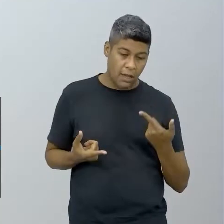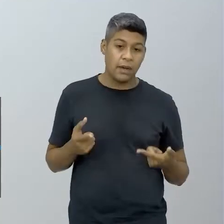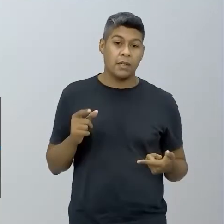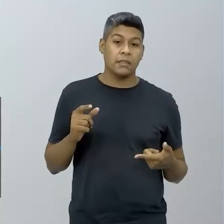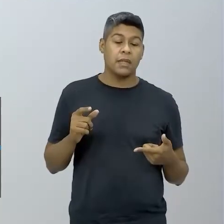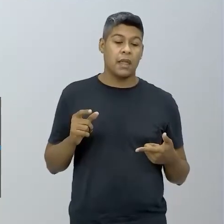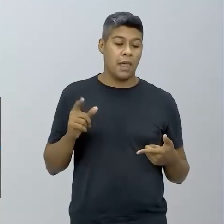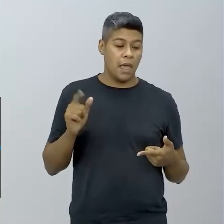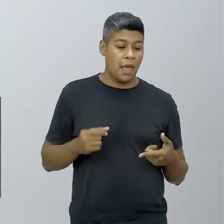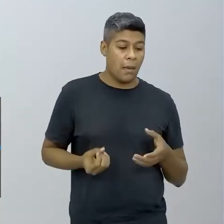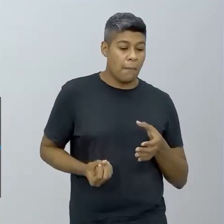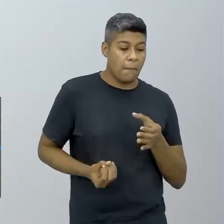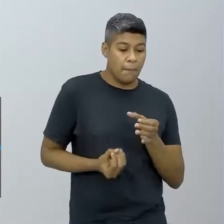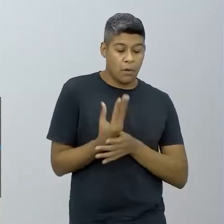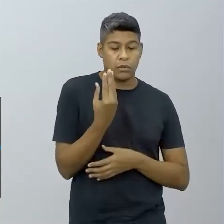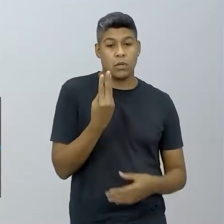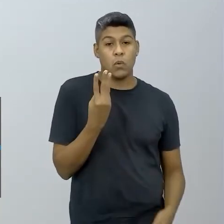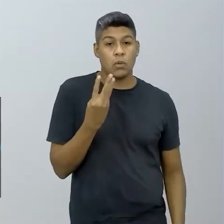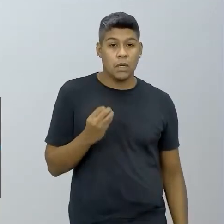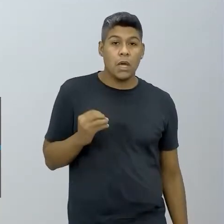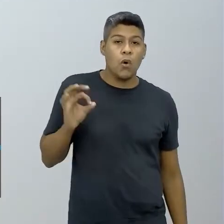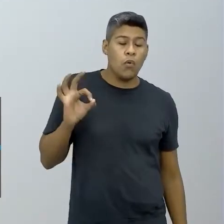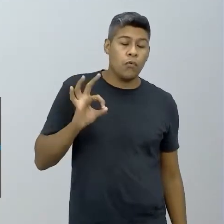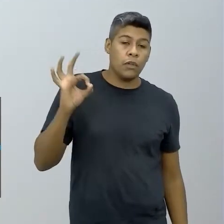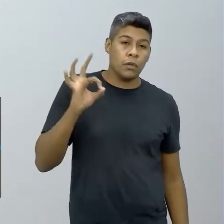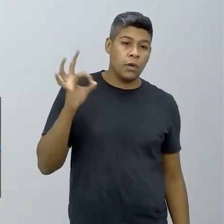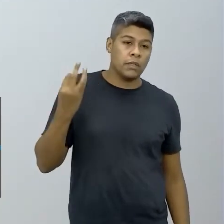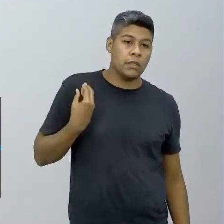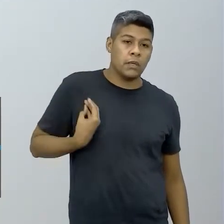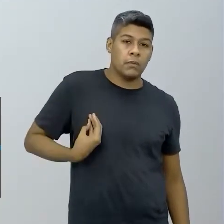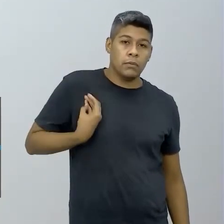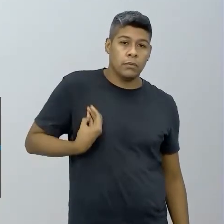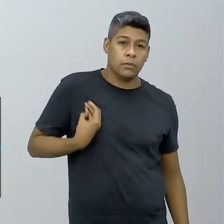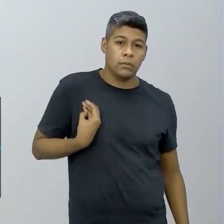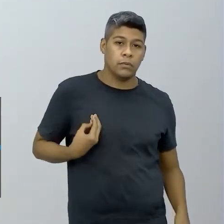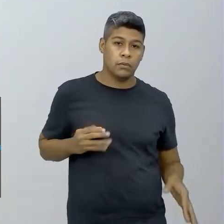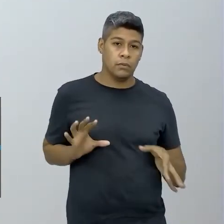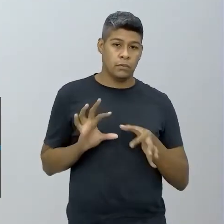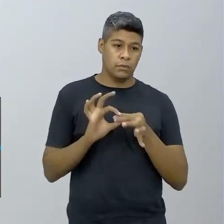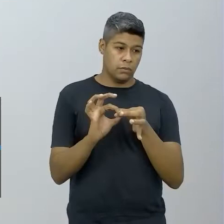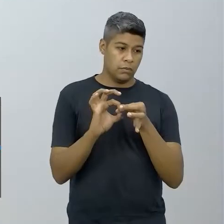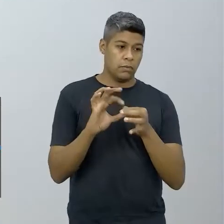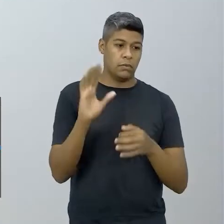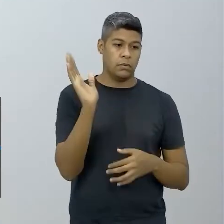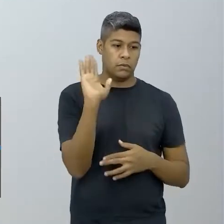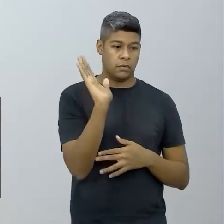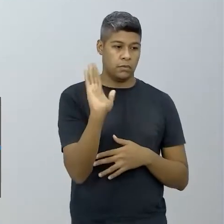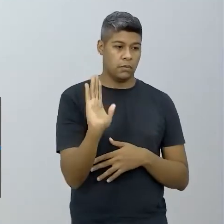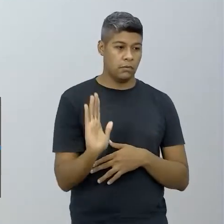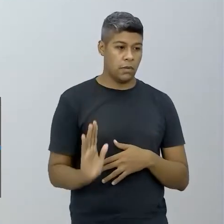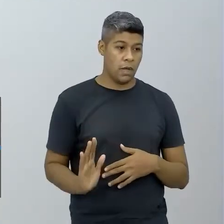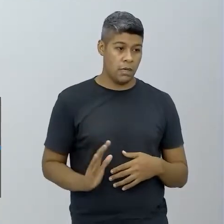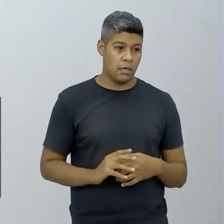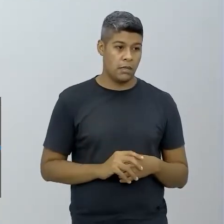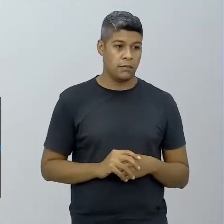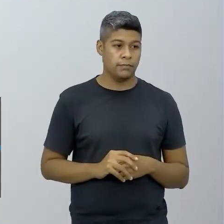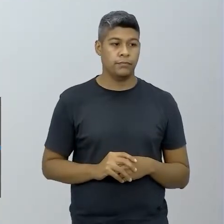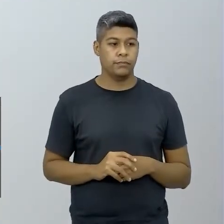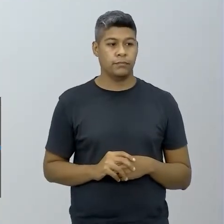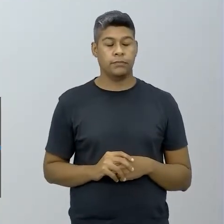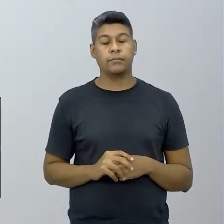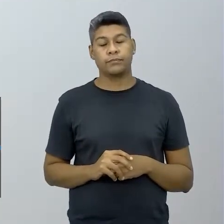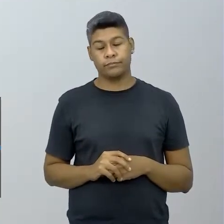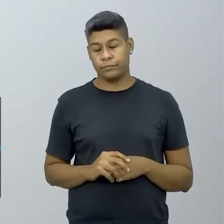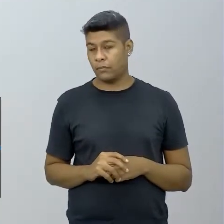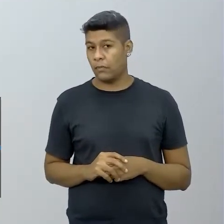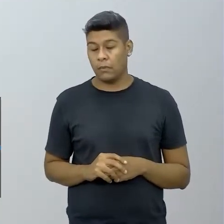exemplo, que é a produção de quase 30%, 25% da matriz energética brasileira e entre outras, porque a gente não pode ficar refém,